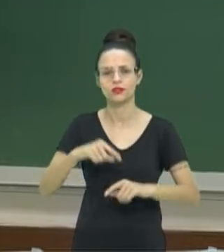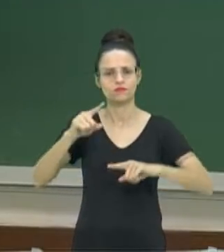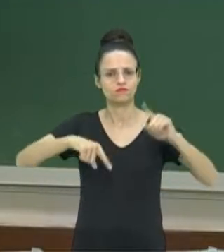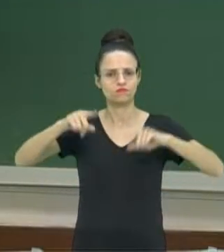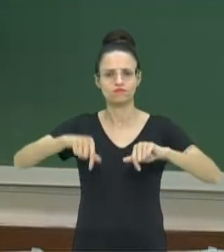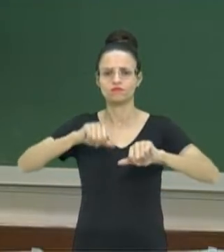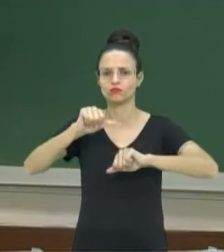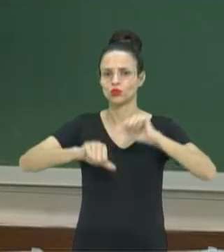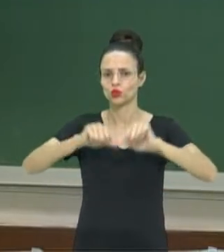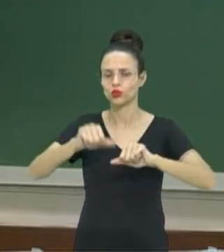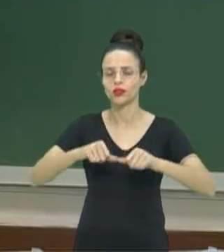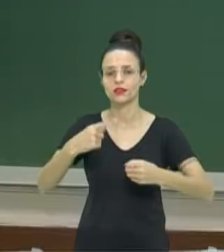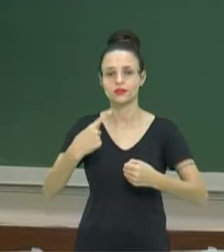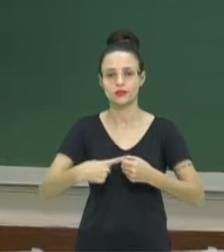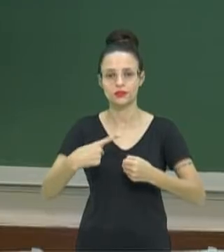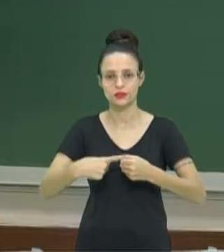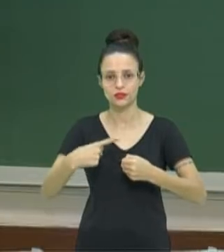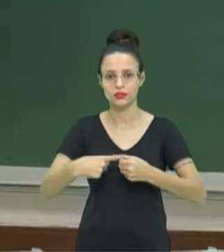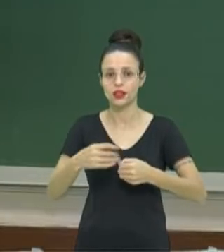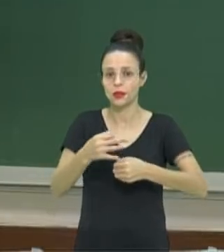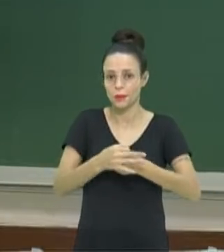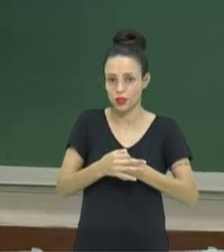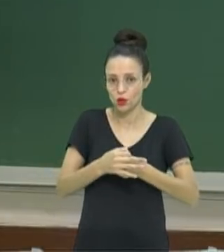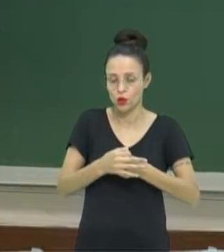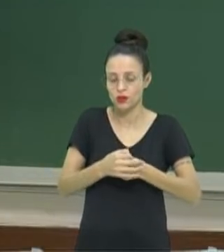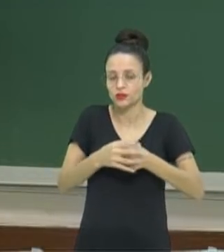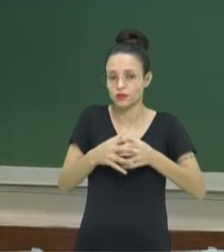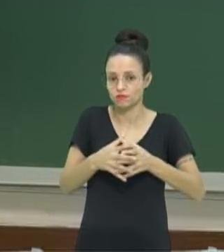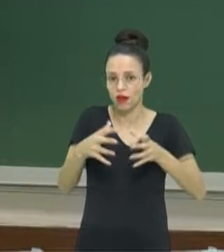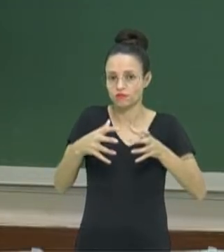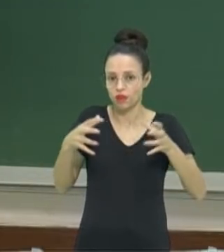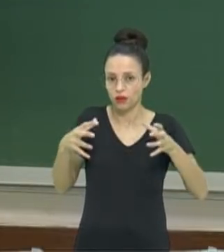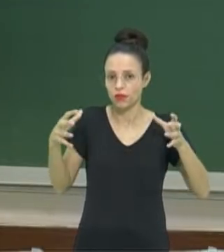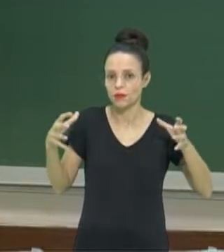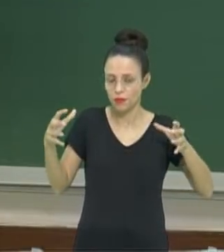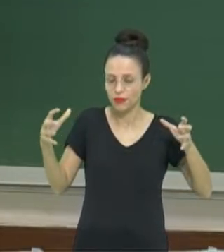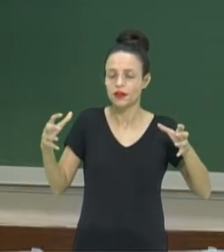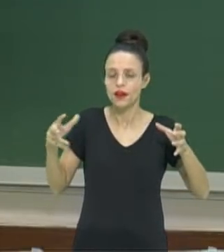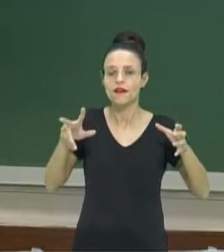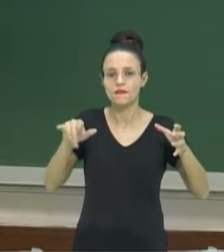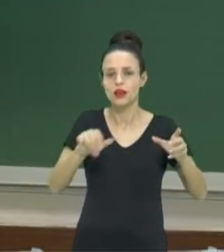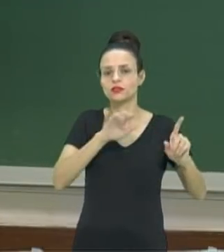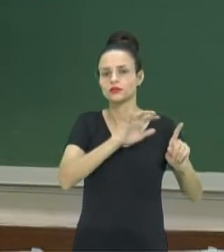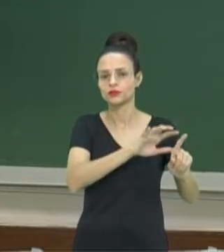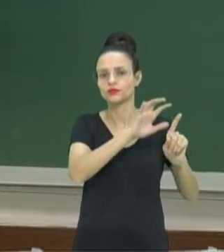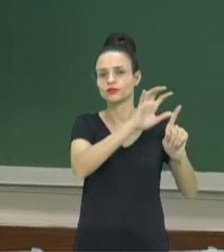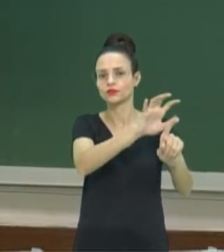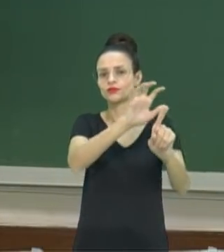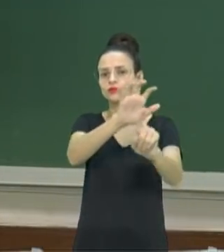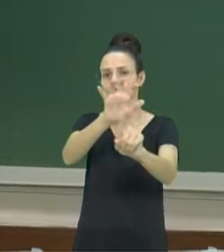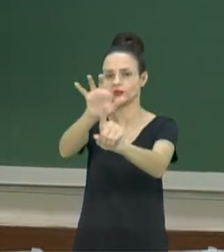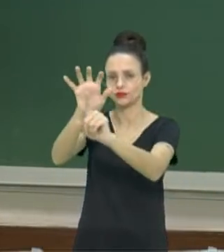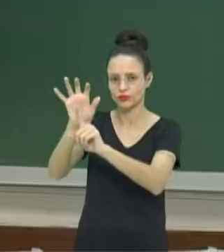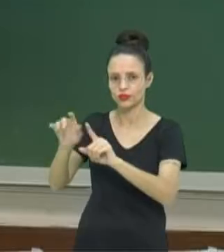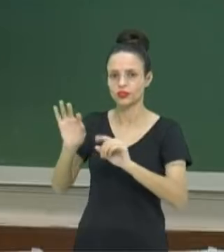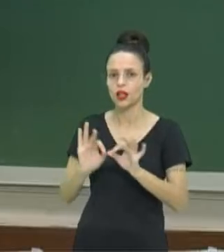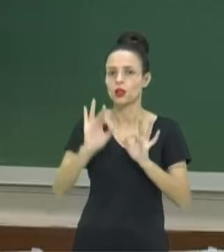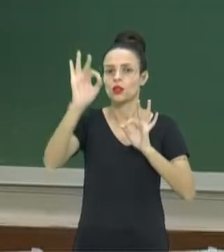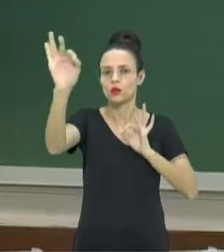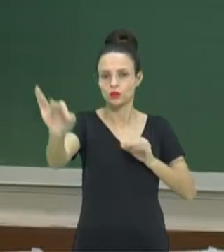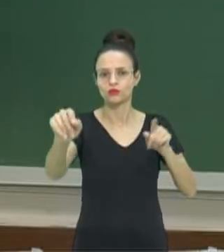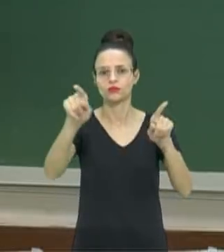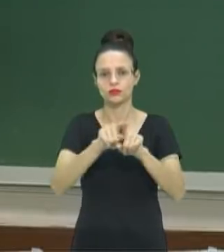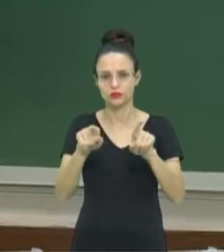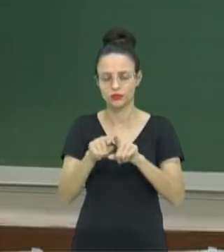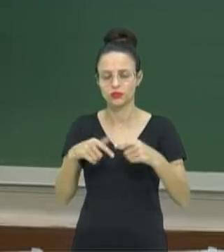constantemente. Uma cidade pode ser menor, conforme ela vai se ampliando, ela vai influenciando cidades mais longe dela cada vez